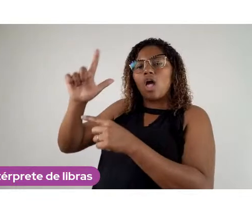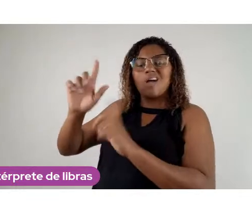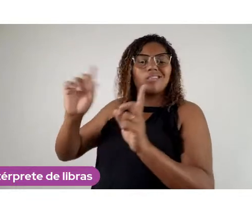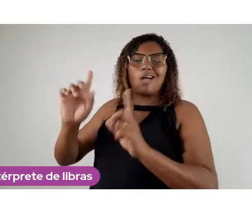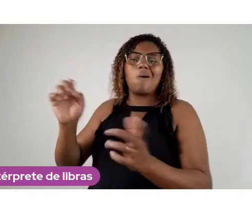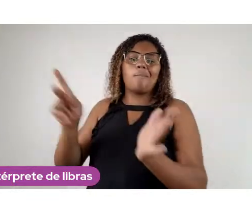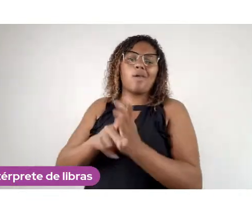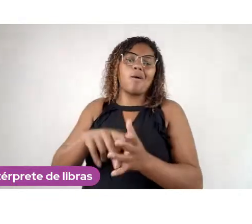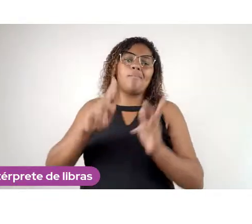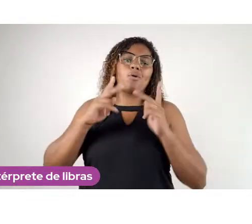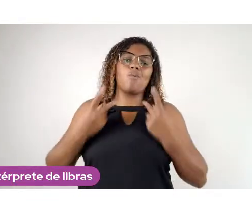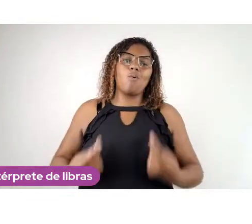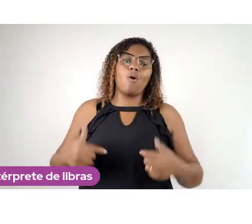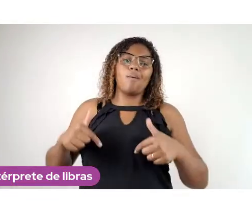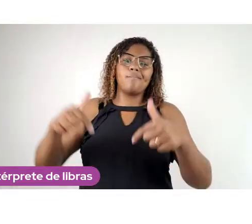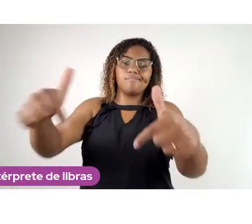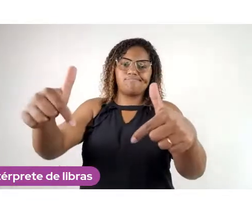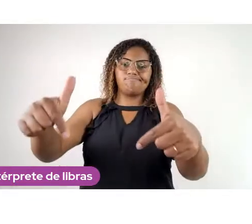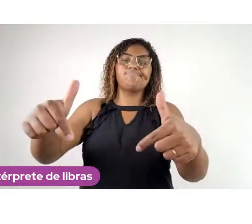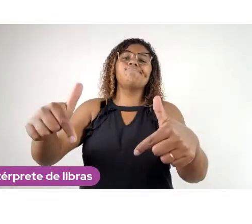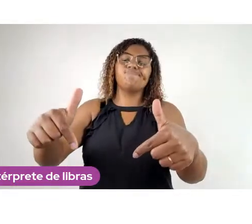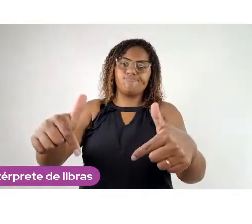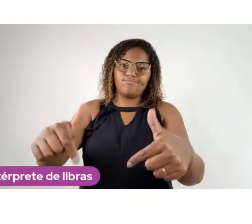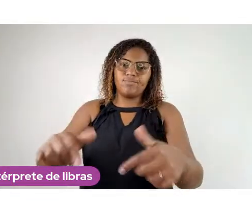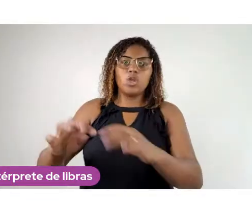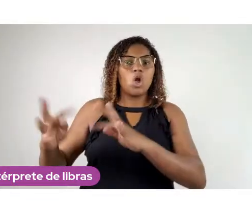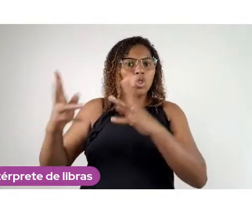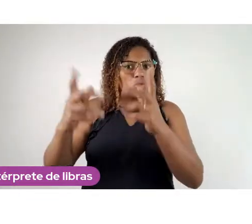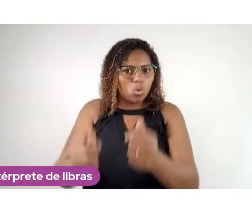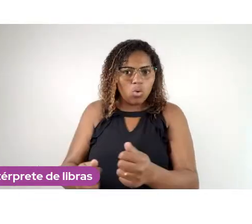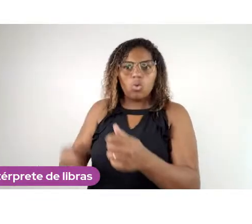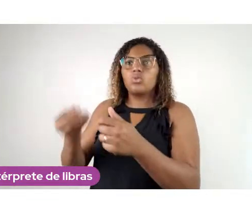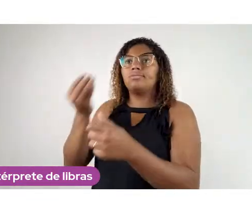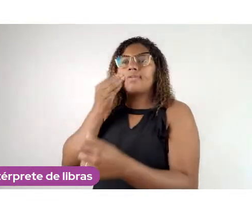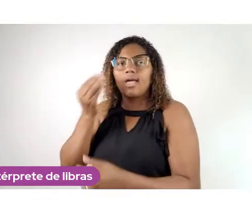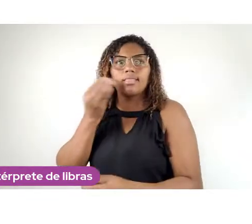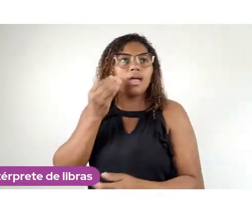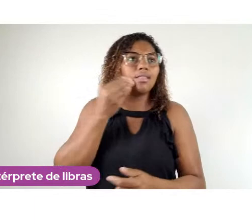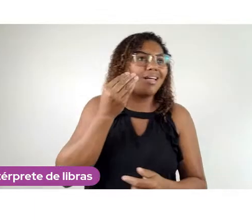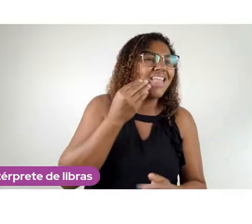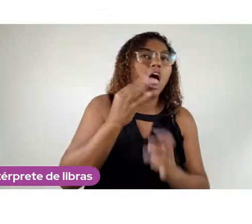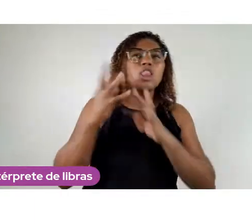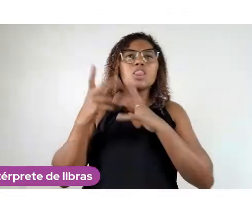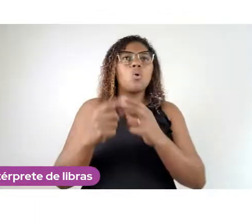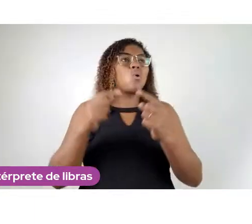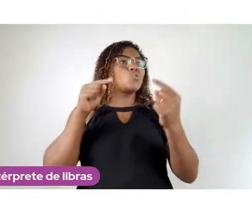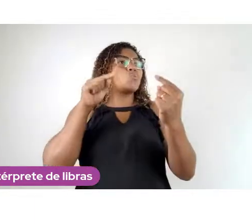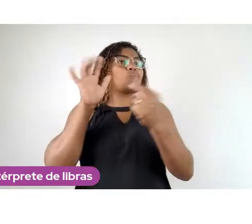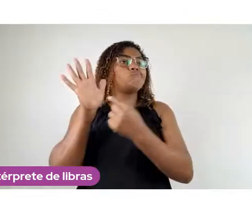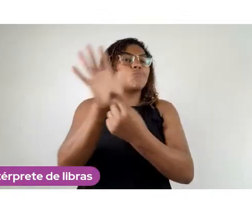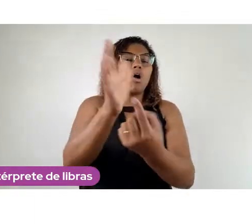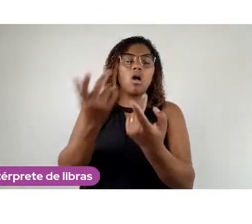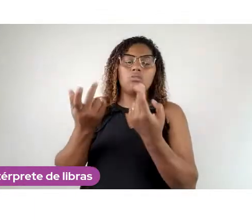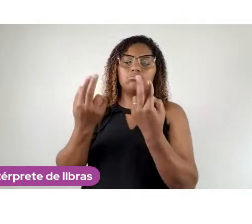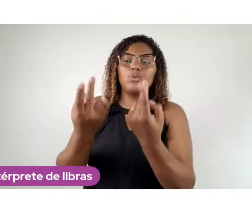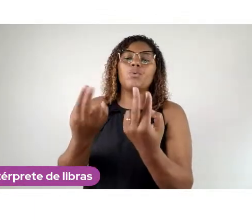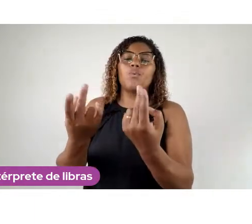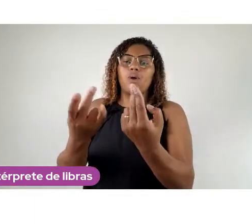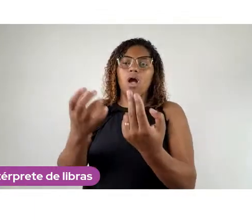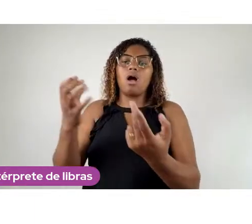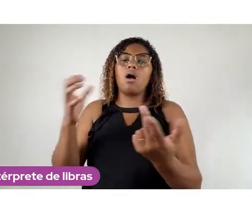homem. Todos os cenários foram testados, todos apontam para o efeito da emissão de gases de efeito